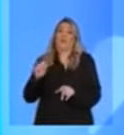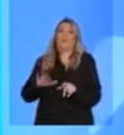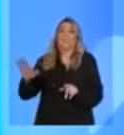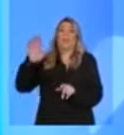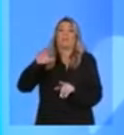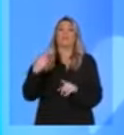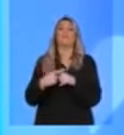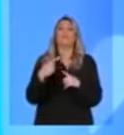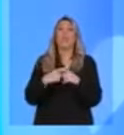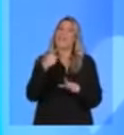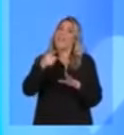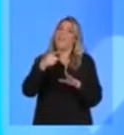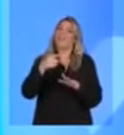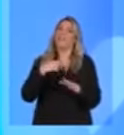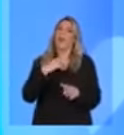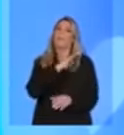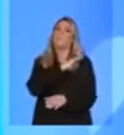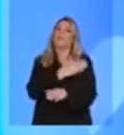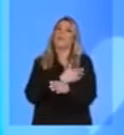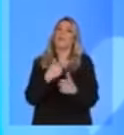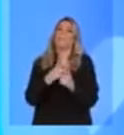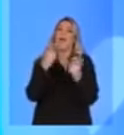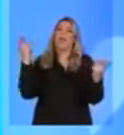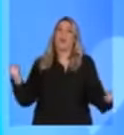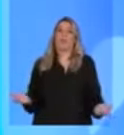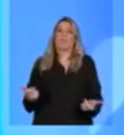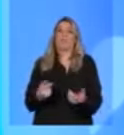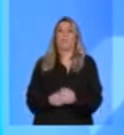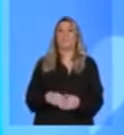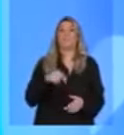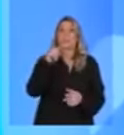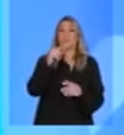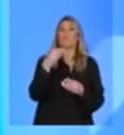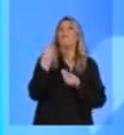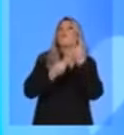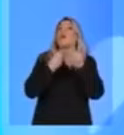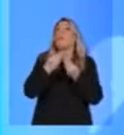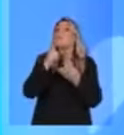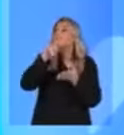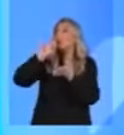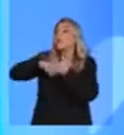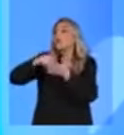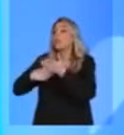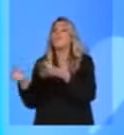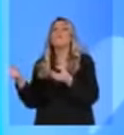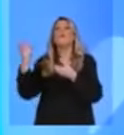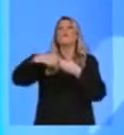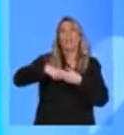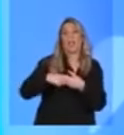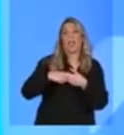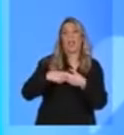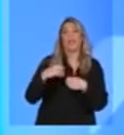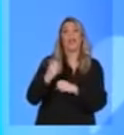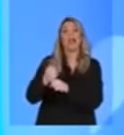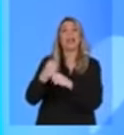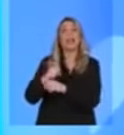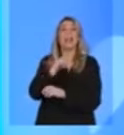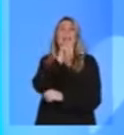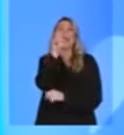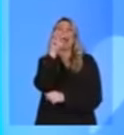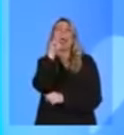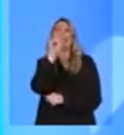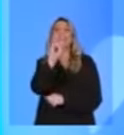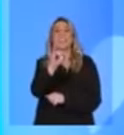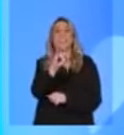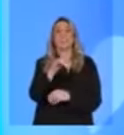concedente para você poder voltar com o Gari comunitário tem que decidir com a justiça porque é uma suspensão da Justiça Trabalhista então a gente